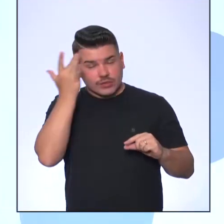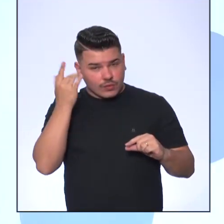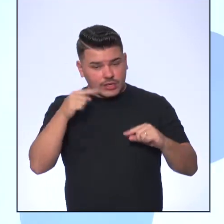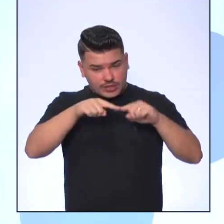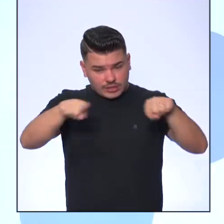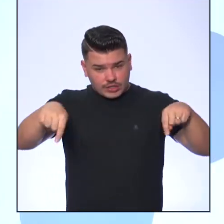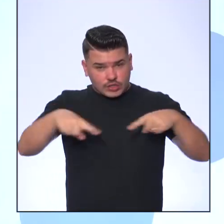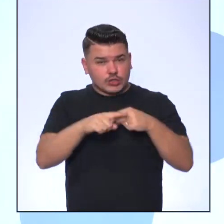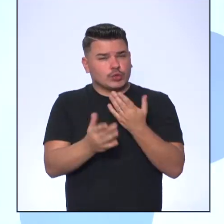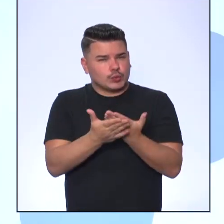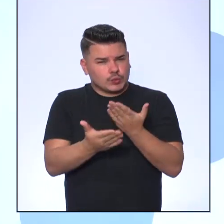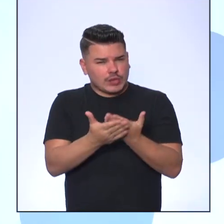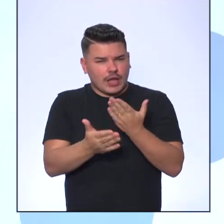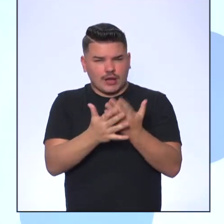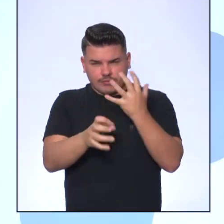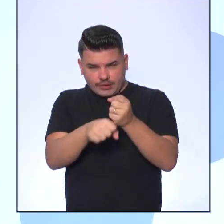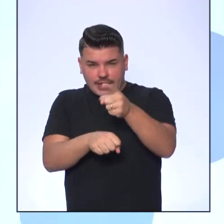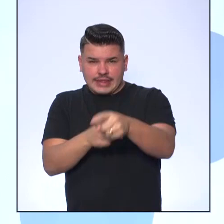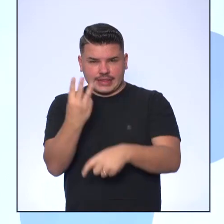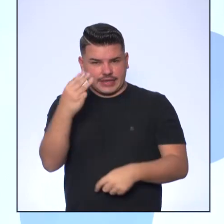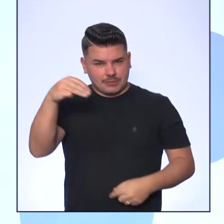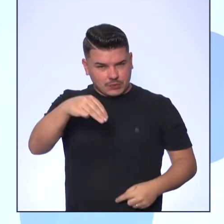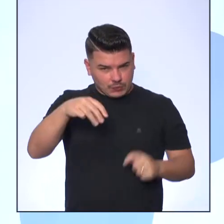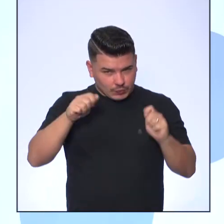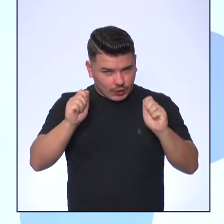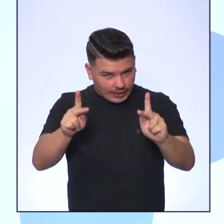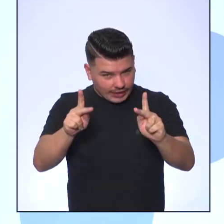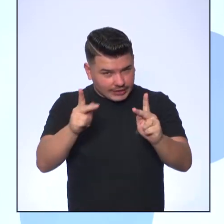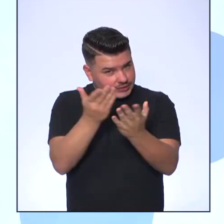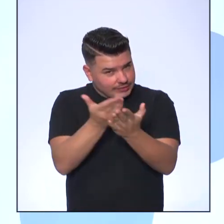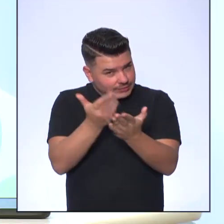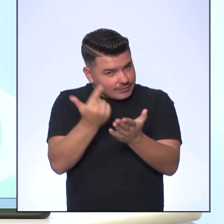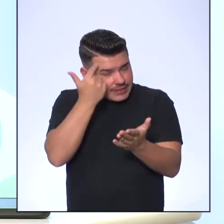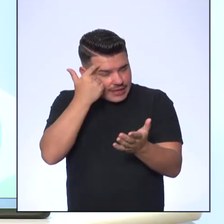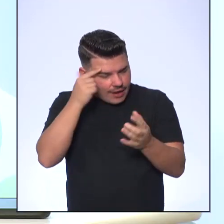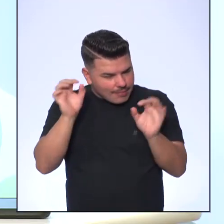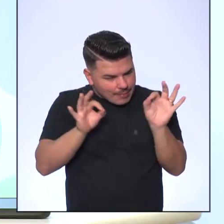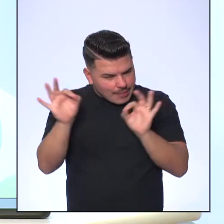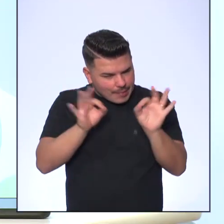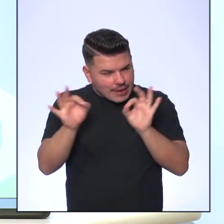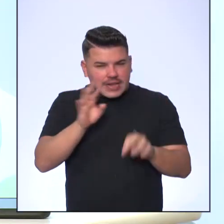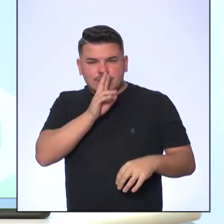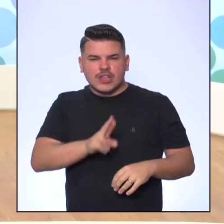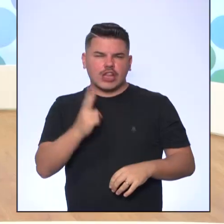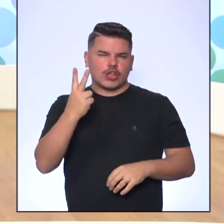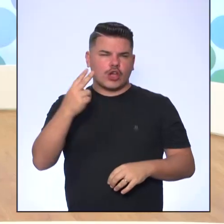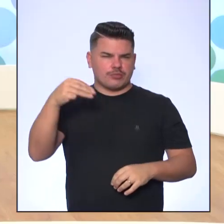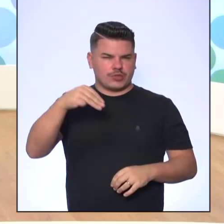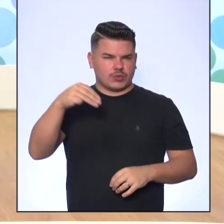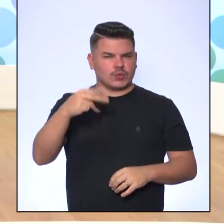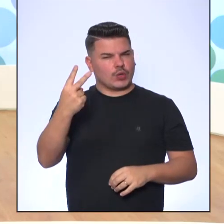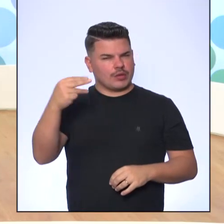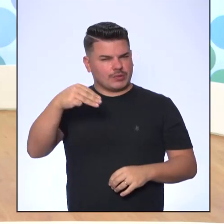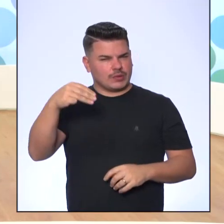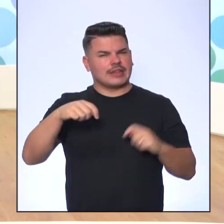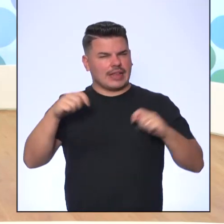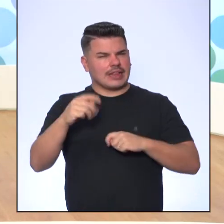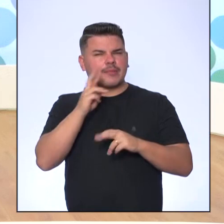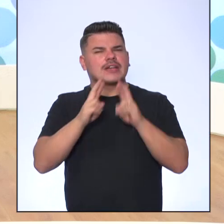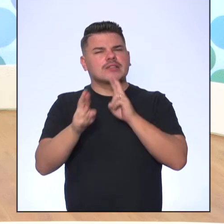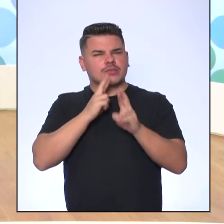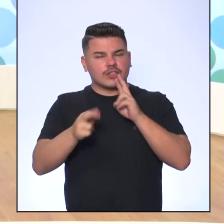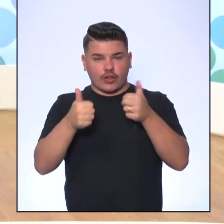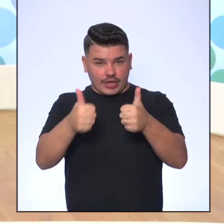executem. Vamos dar uns 3 minutinhos para eles, Isaac? Eu acho que 2 minutinhos tá bom. 2? 2 Beleza, então